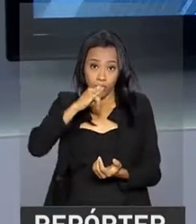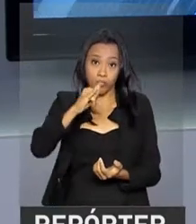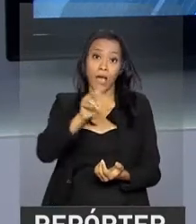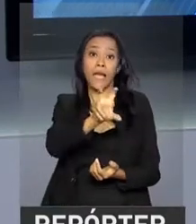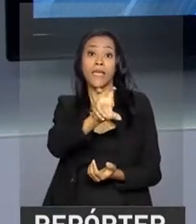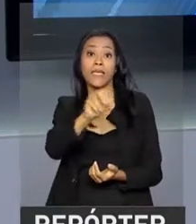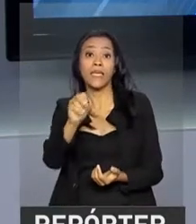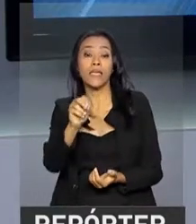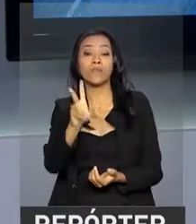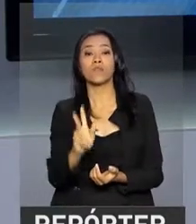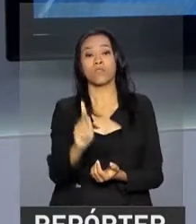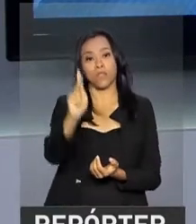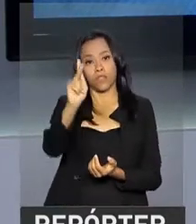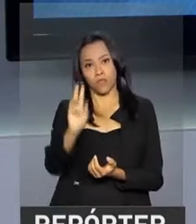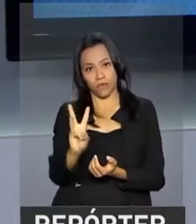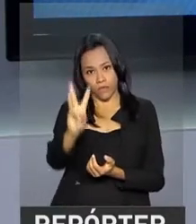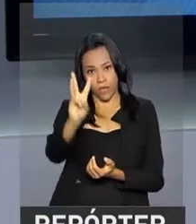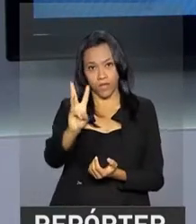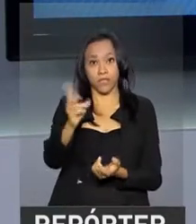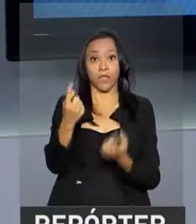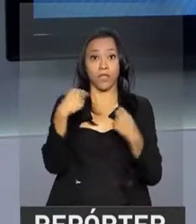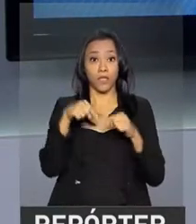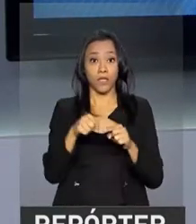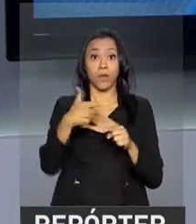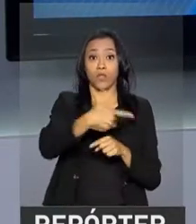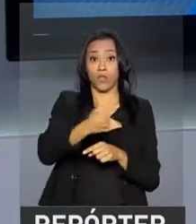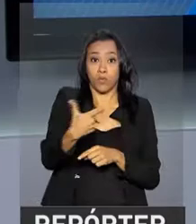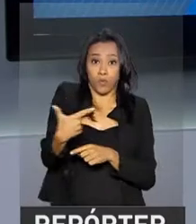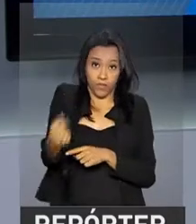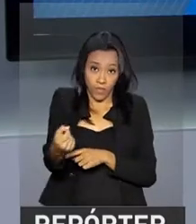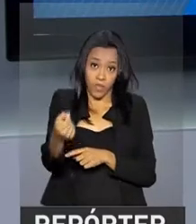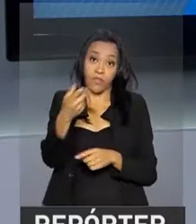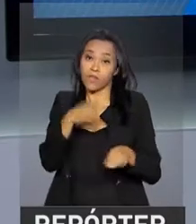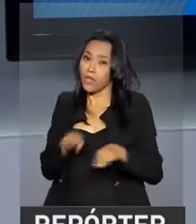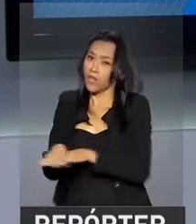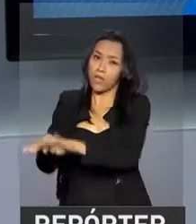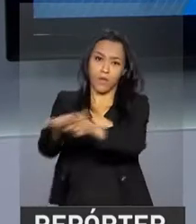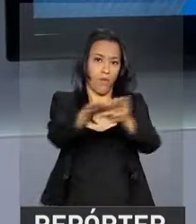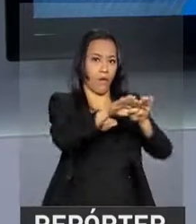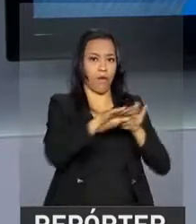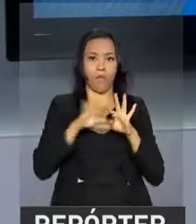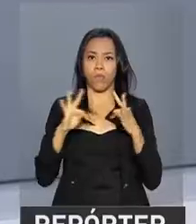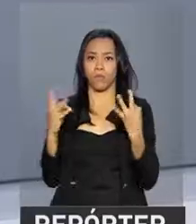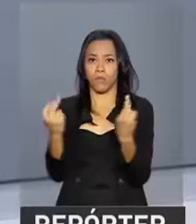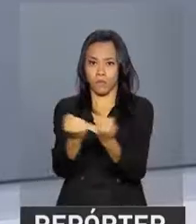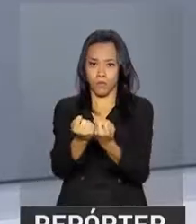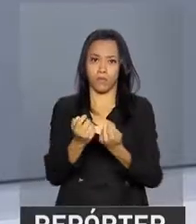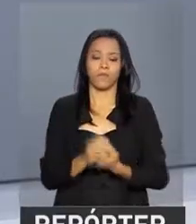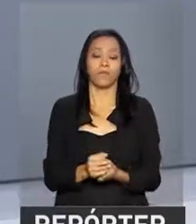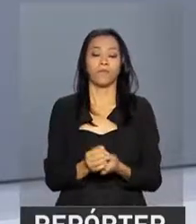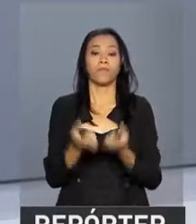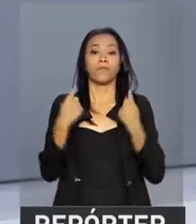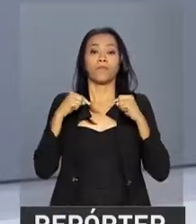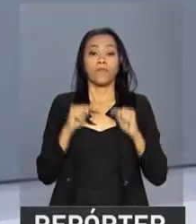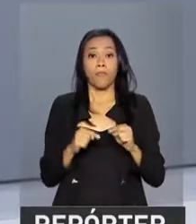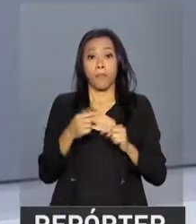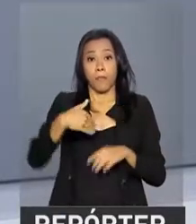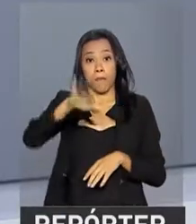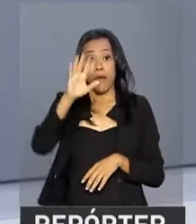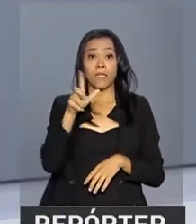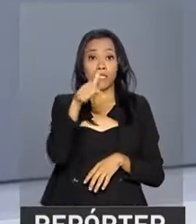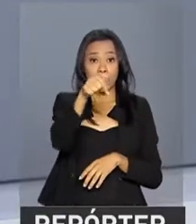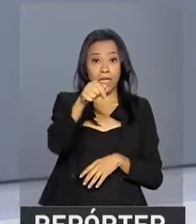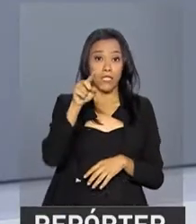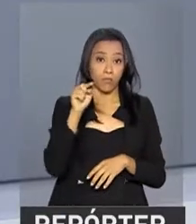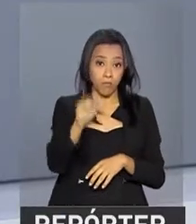kWh. Em 2020, a tarifa branca vai estar valendo para todas as faixas de consumo. Mais de 7 mil obras que